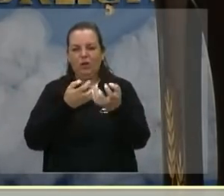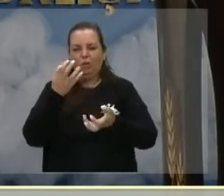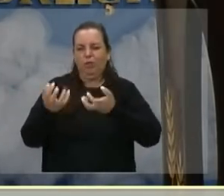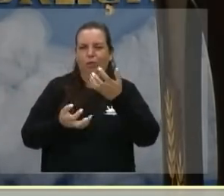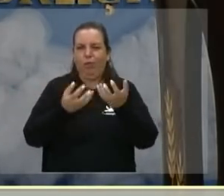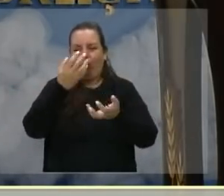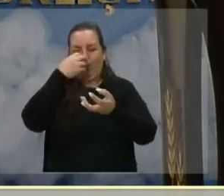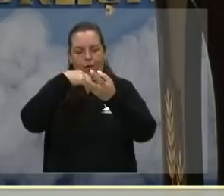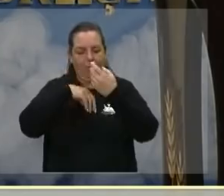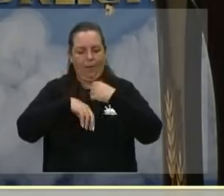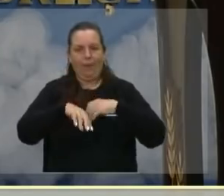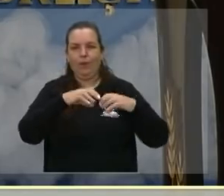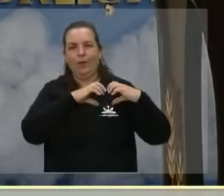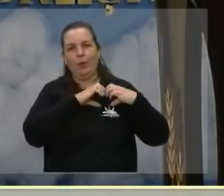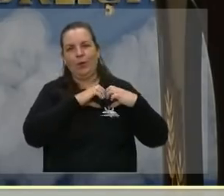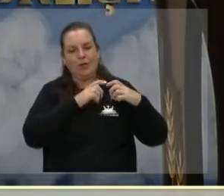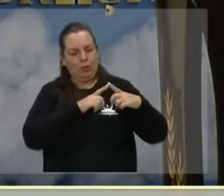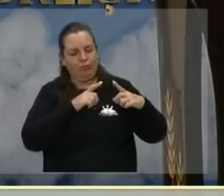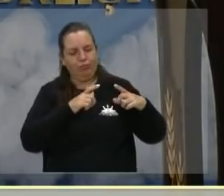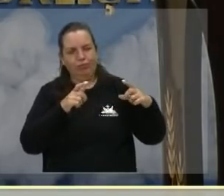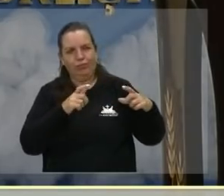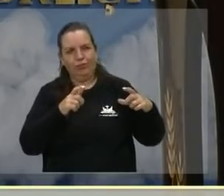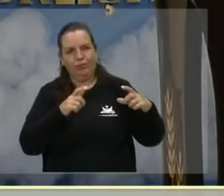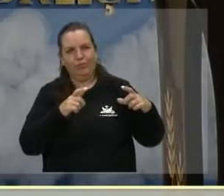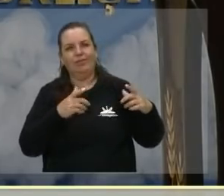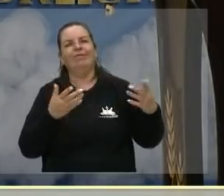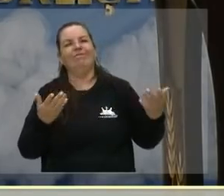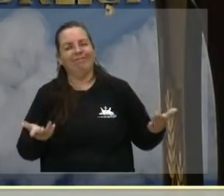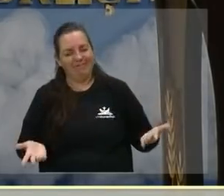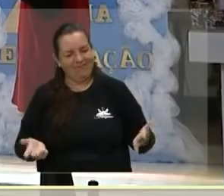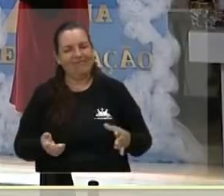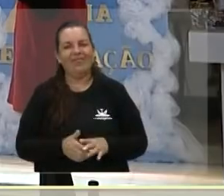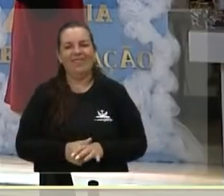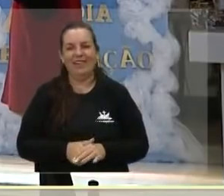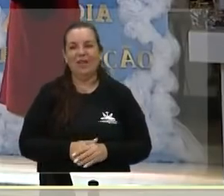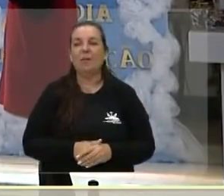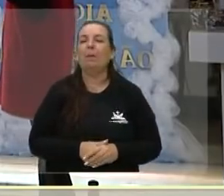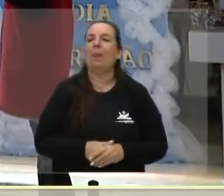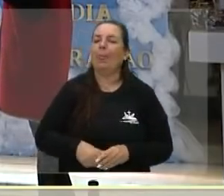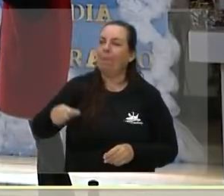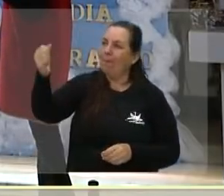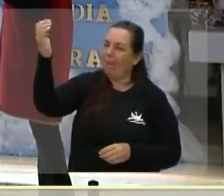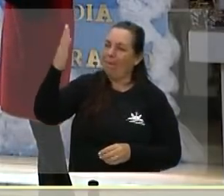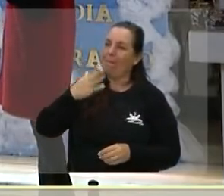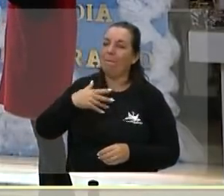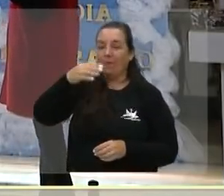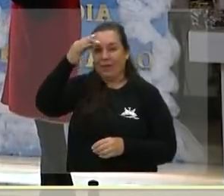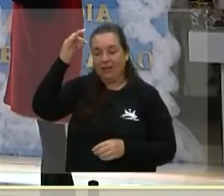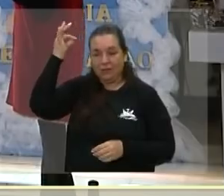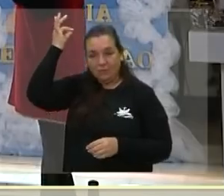coração vem espírito santo vem esse 5º dia